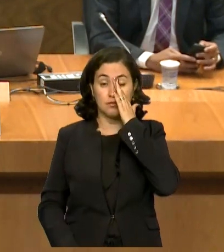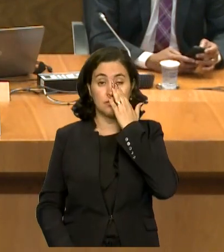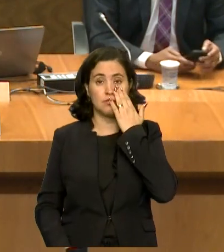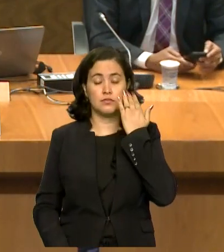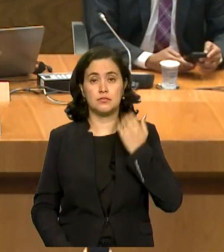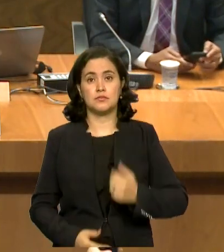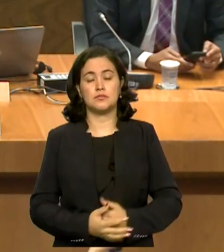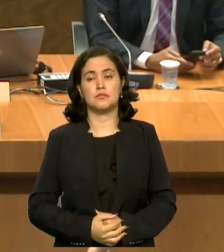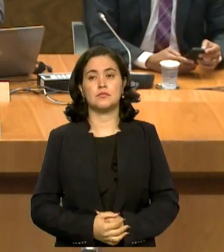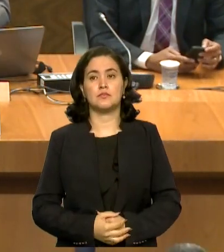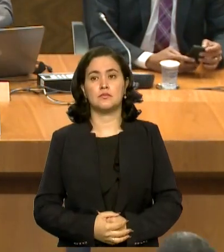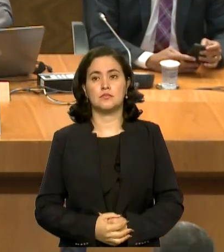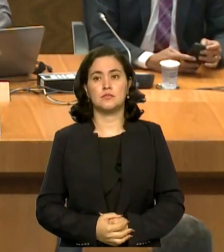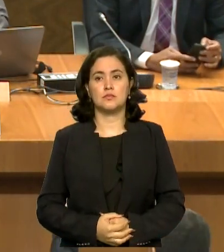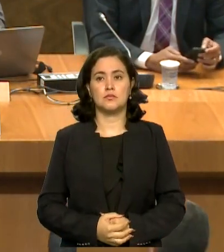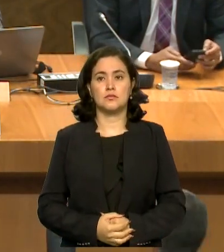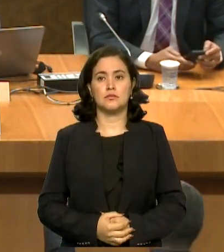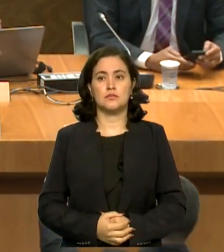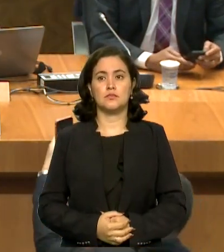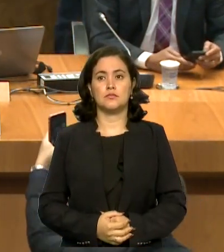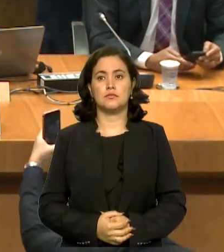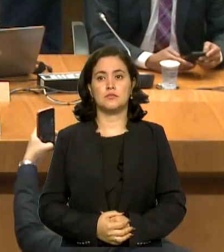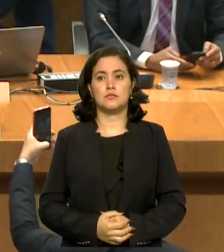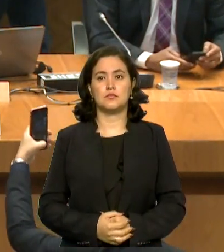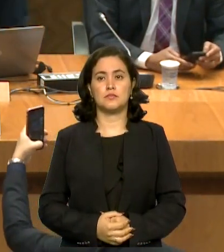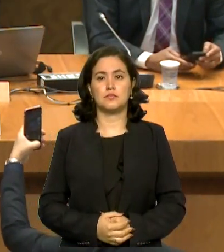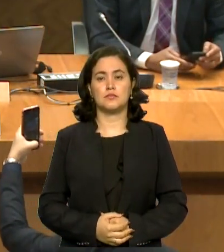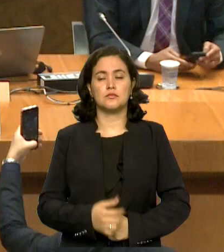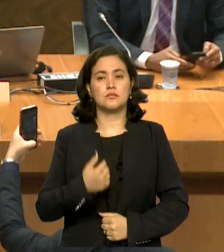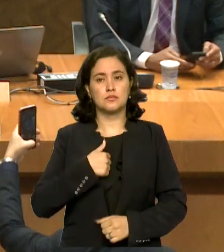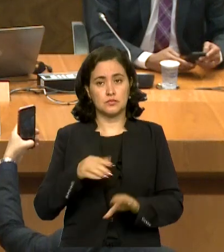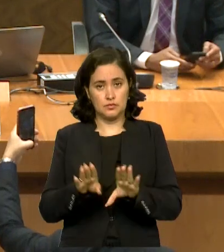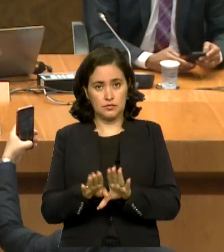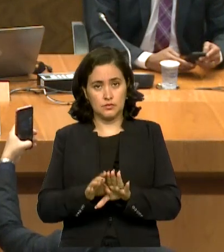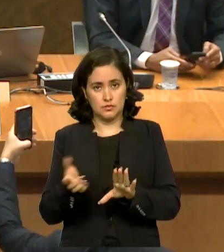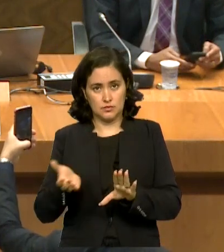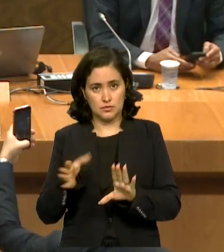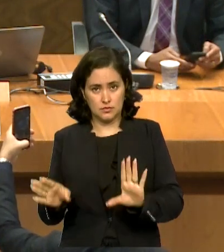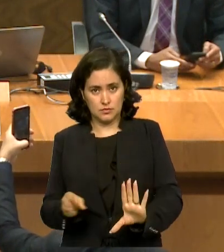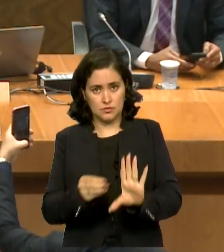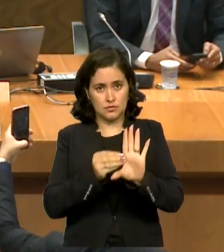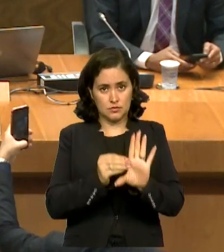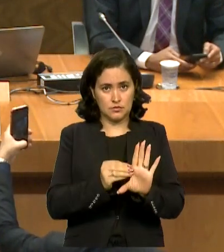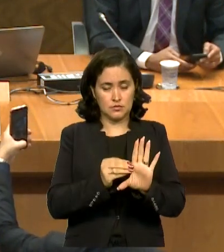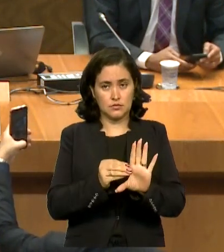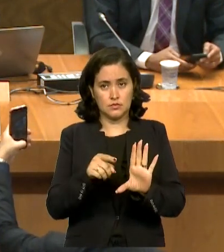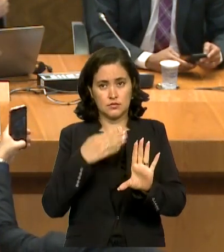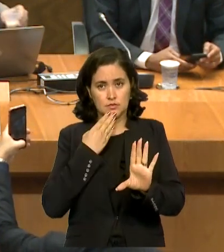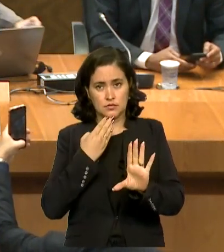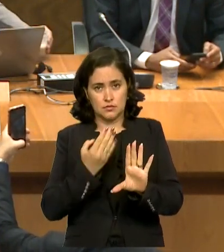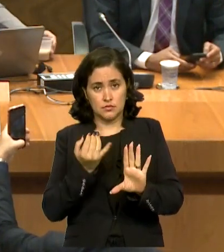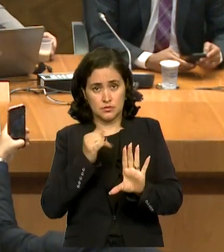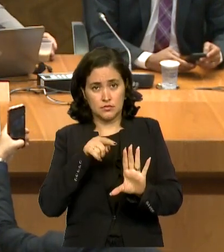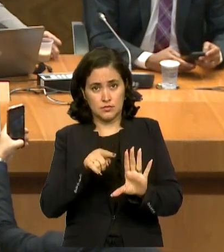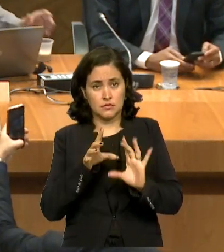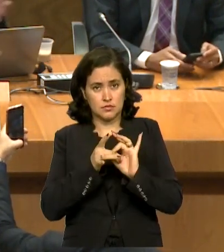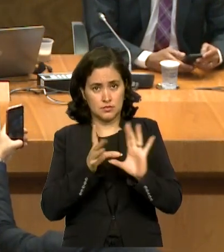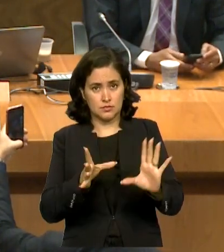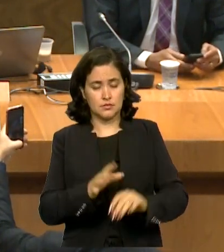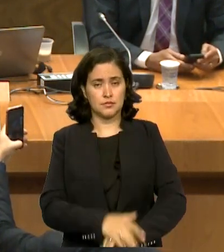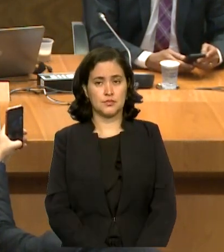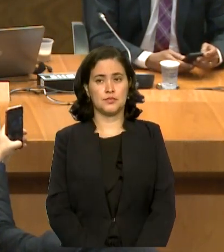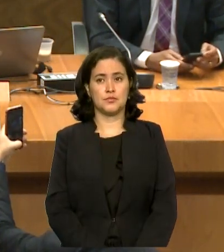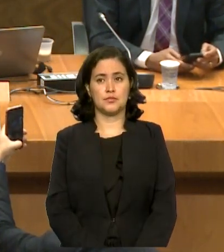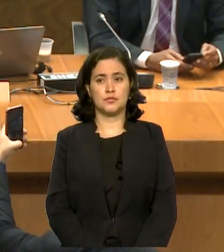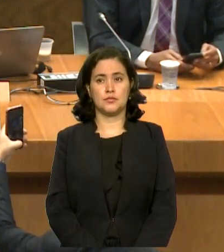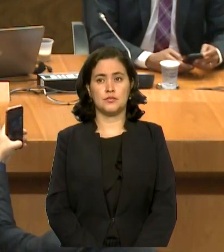Eu gostaria, deputado Roberto Costa, de subscrever o vosso requerimento, se Vossa Excelência autorizar.